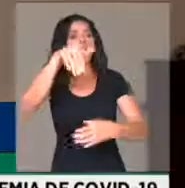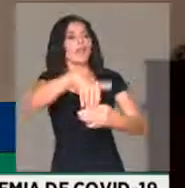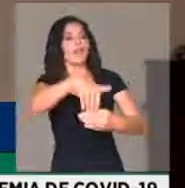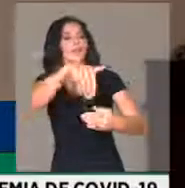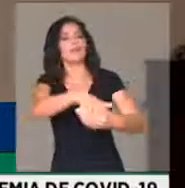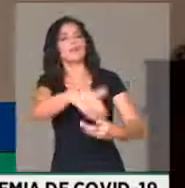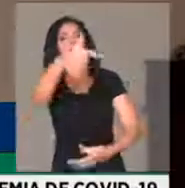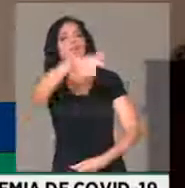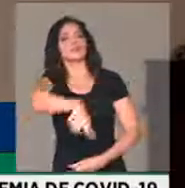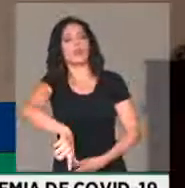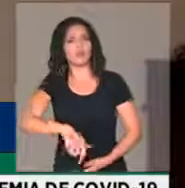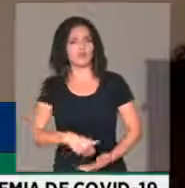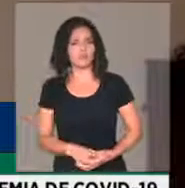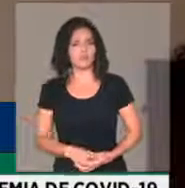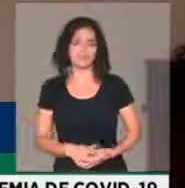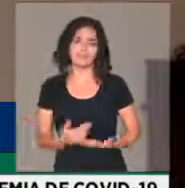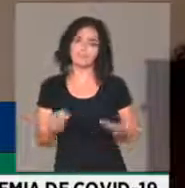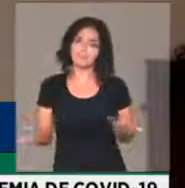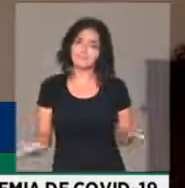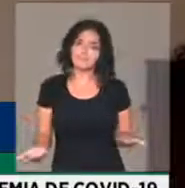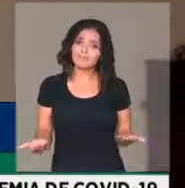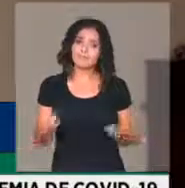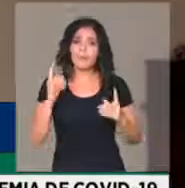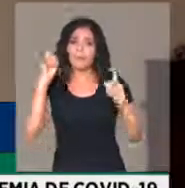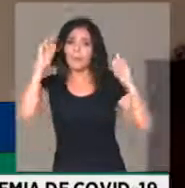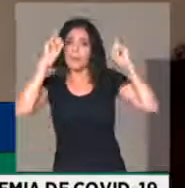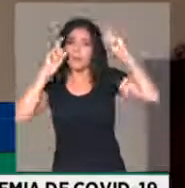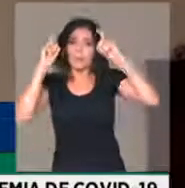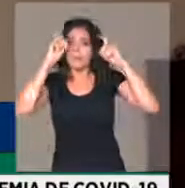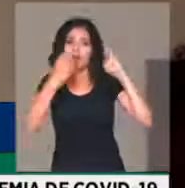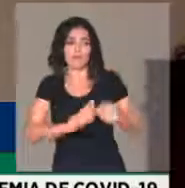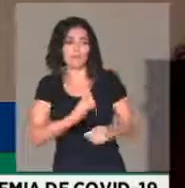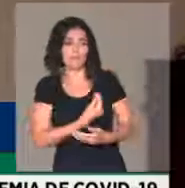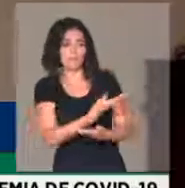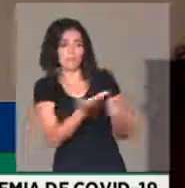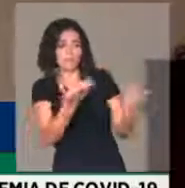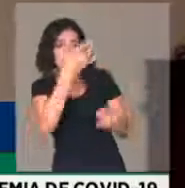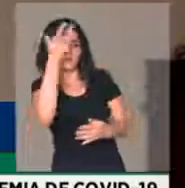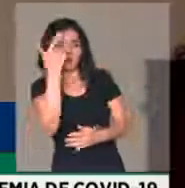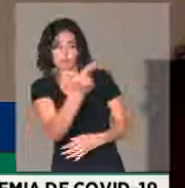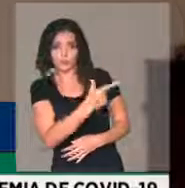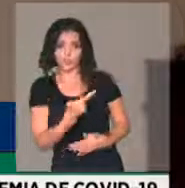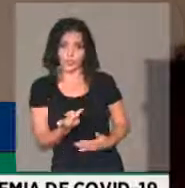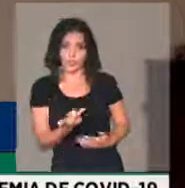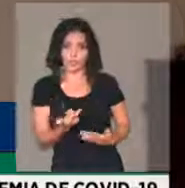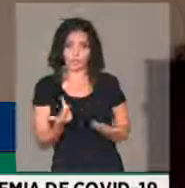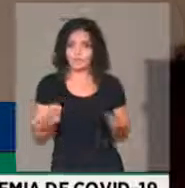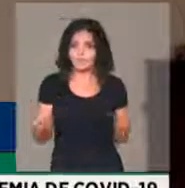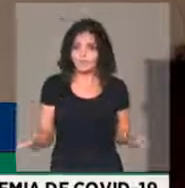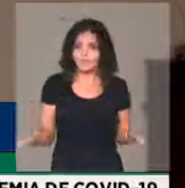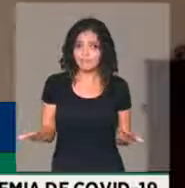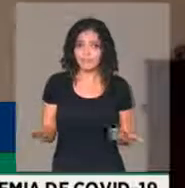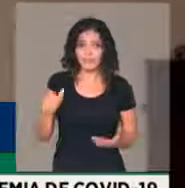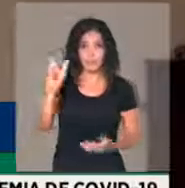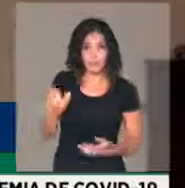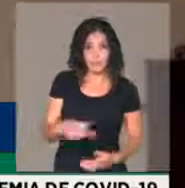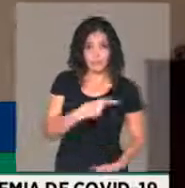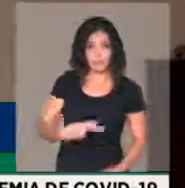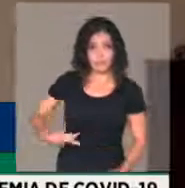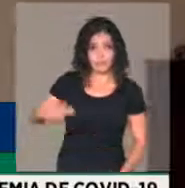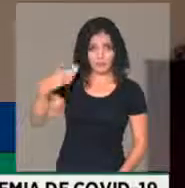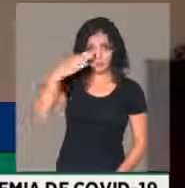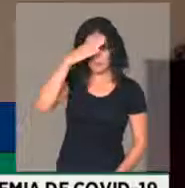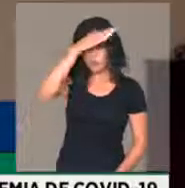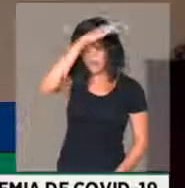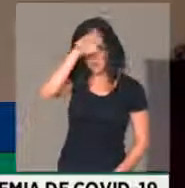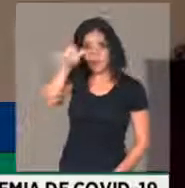reeleger, colocando à frente disso a preocupação com a vida das pessoas? Será que em momento algum o presidente da República